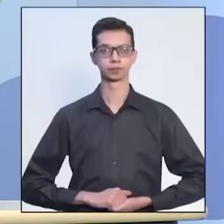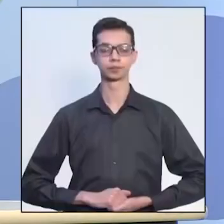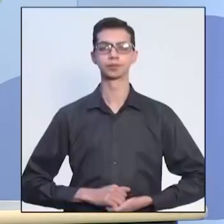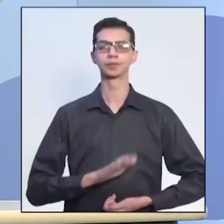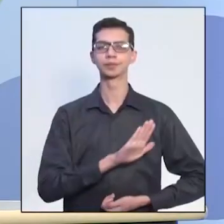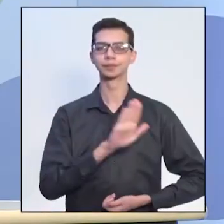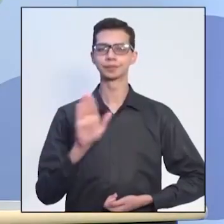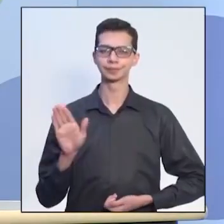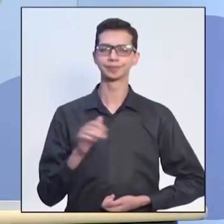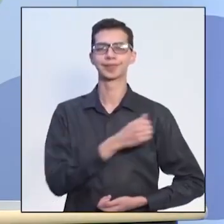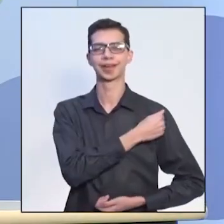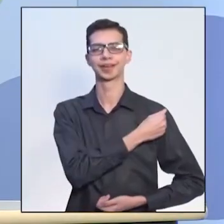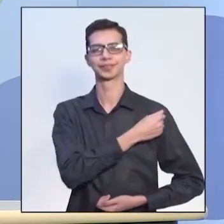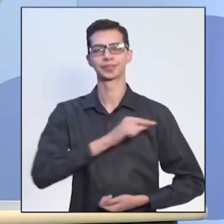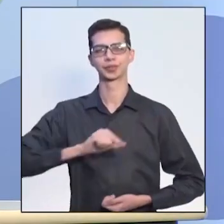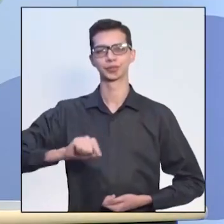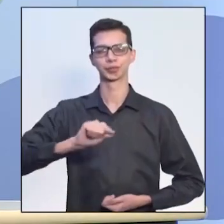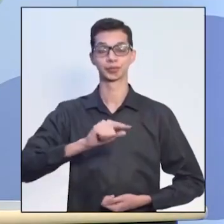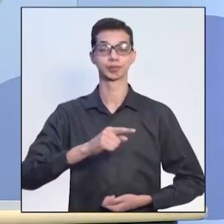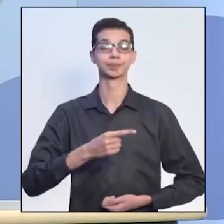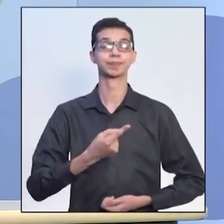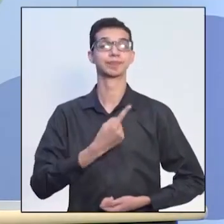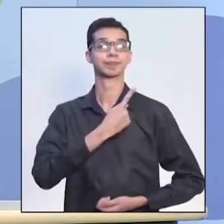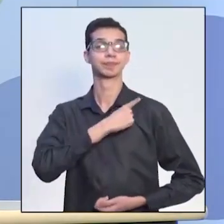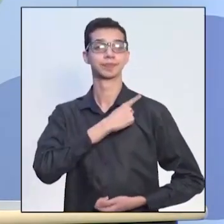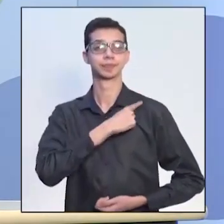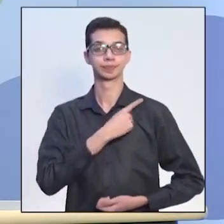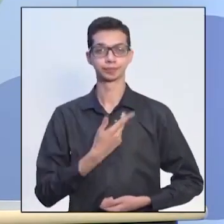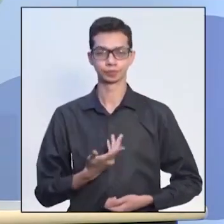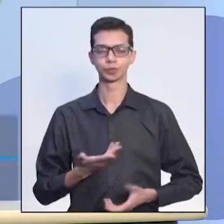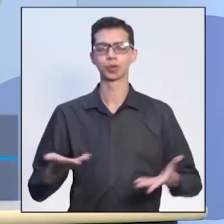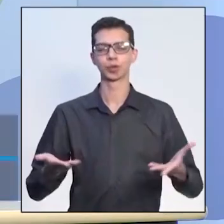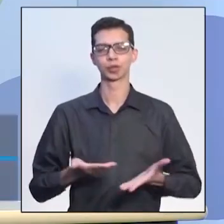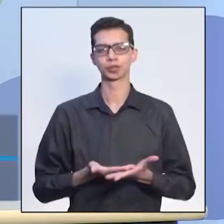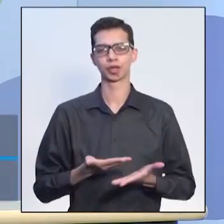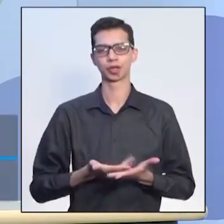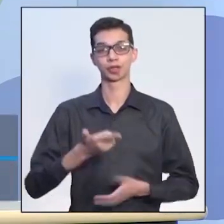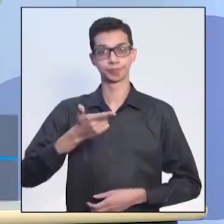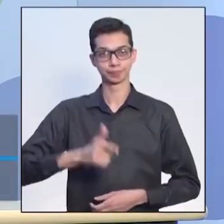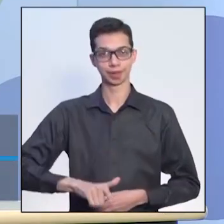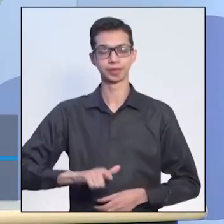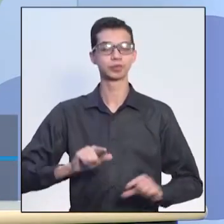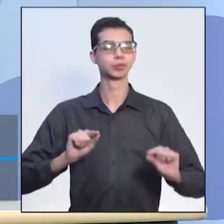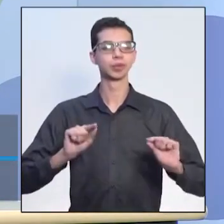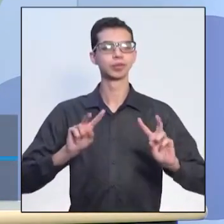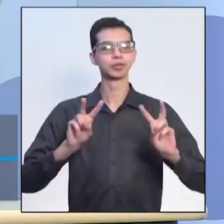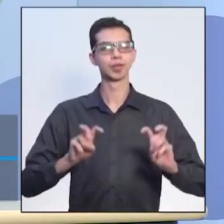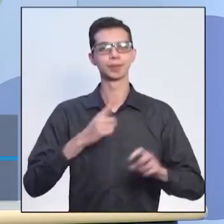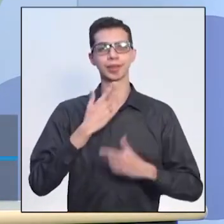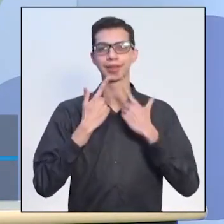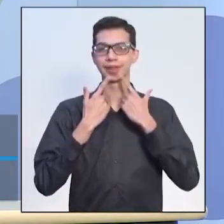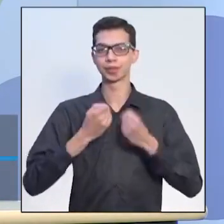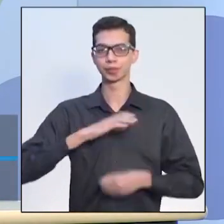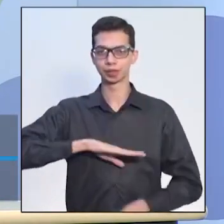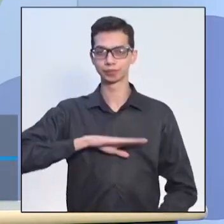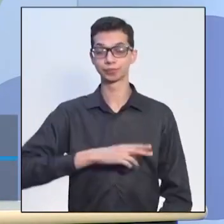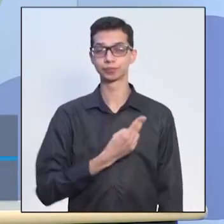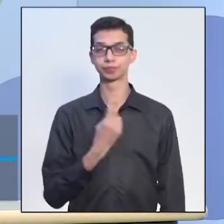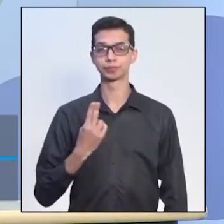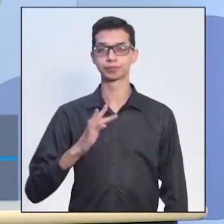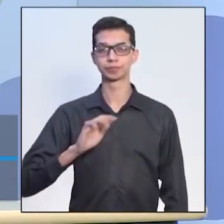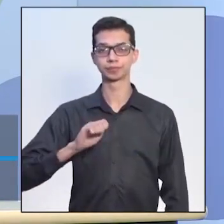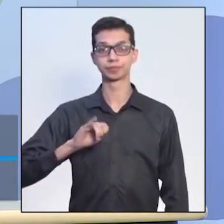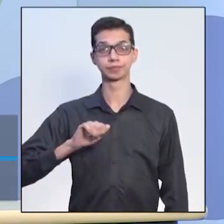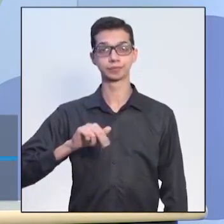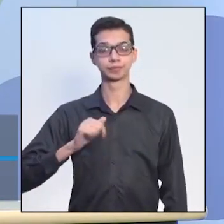Olá, alunos da primeira série do ensino médio. Vamos a mais uma aula de língua portuguesa. Eu sou a professora Tayana, estarei